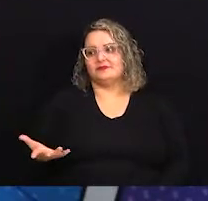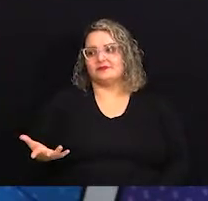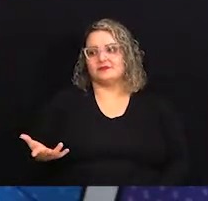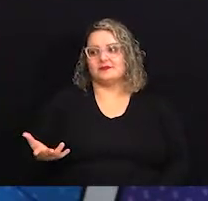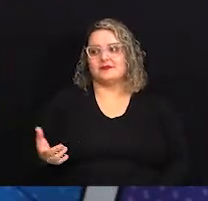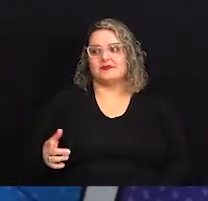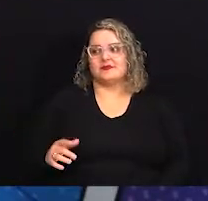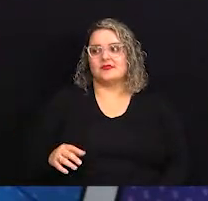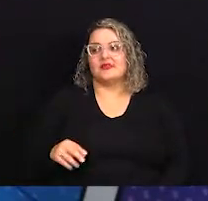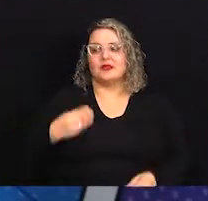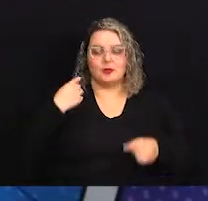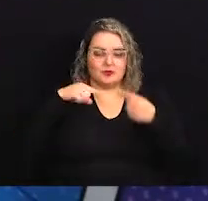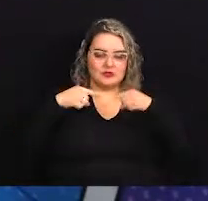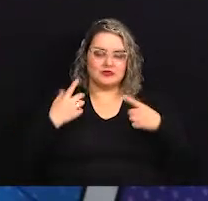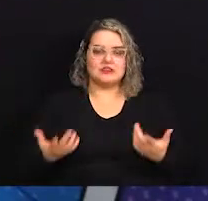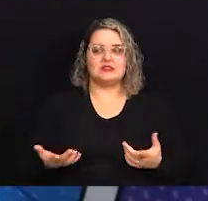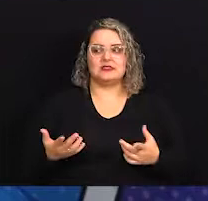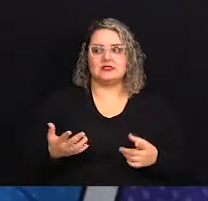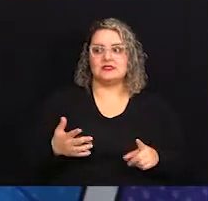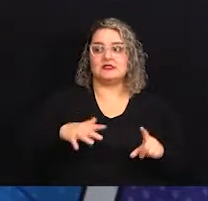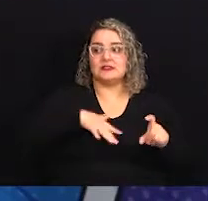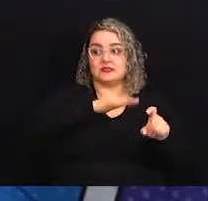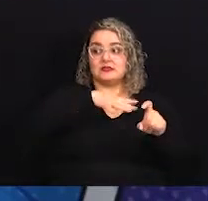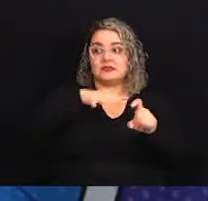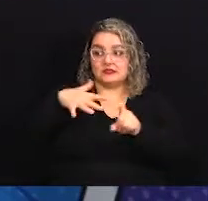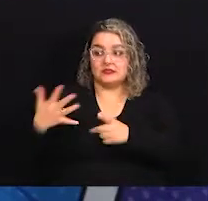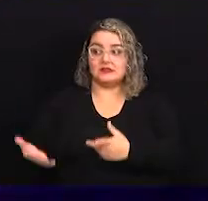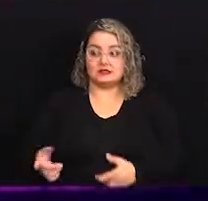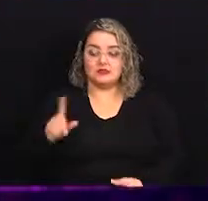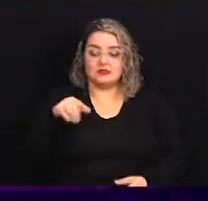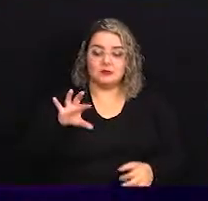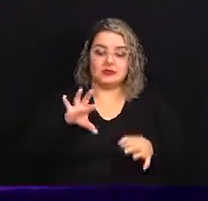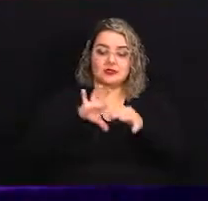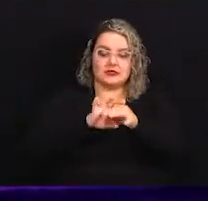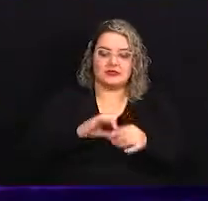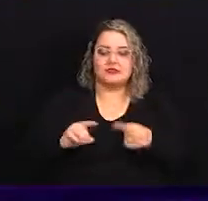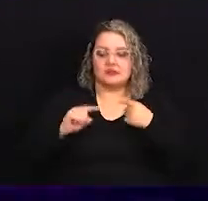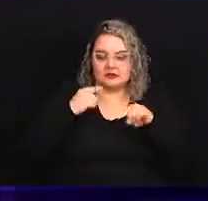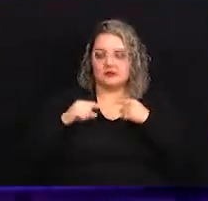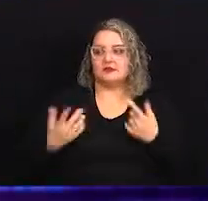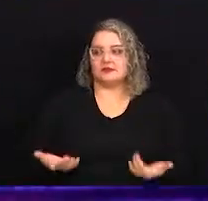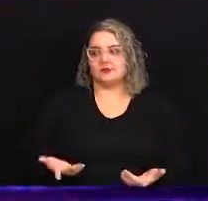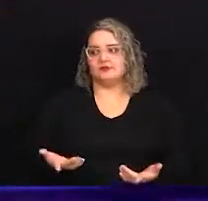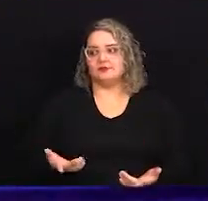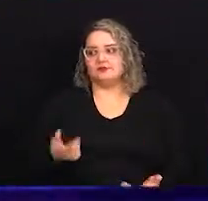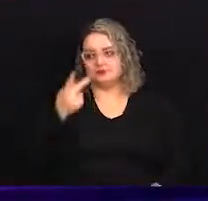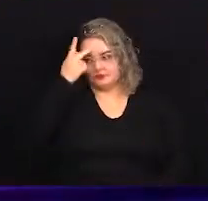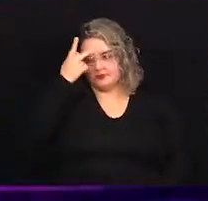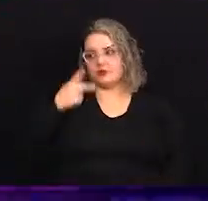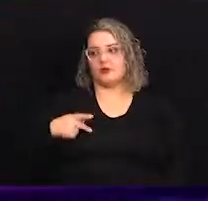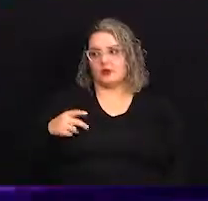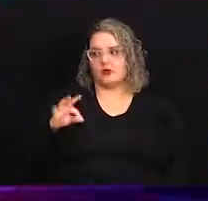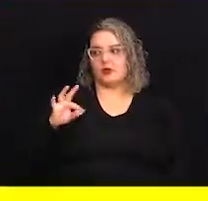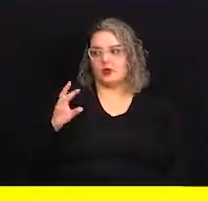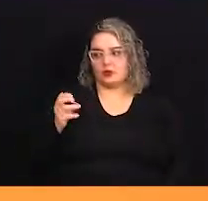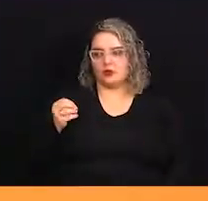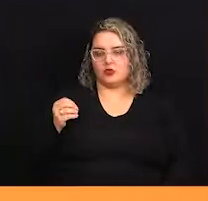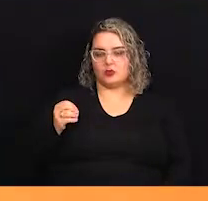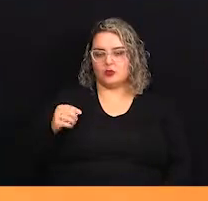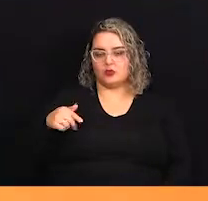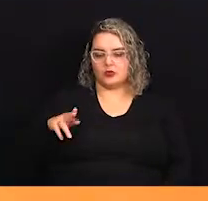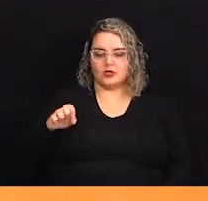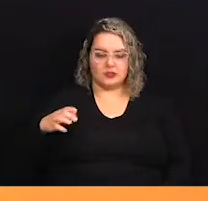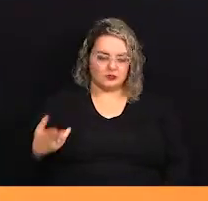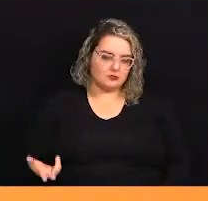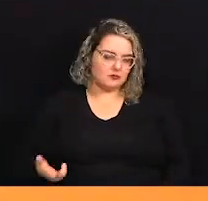o desenho tem muita ligação com a música, essa mitologia celta tem muita ligação com a música, né? Então, e no próprio Tolkien, se